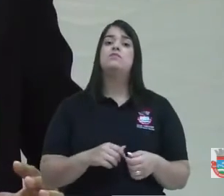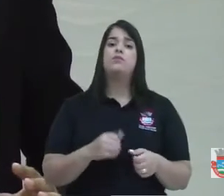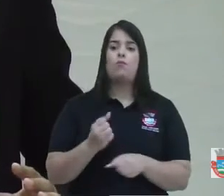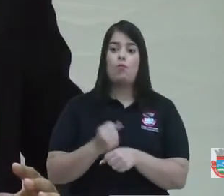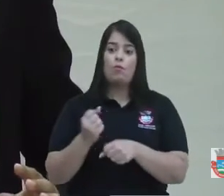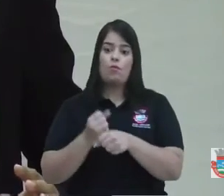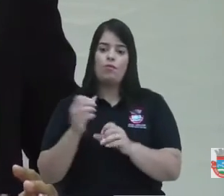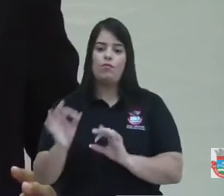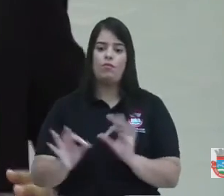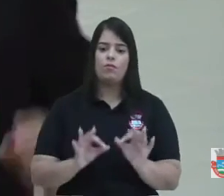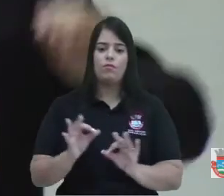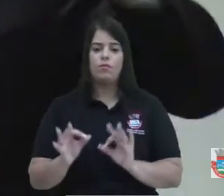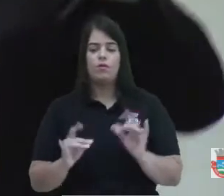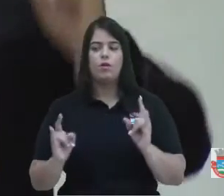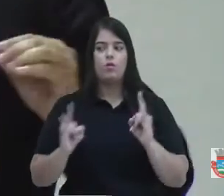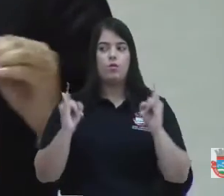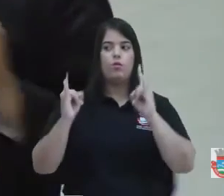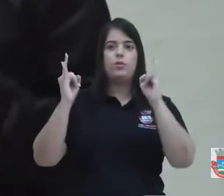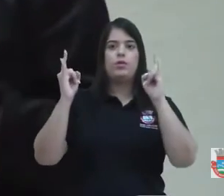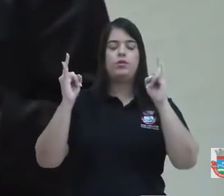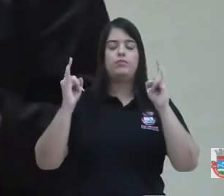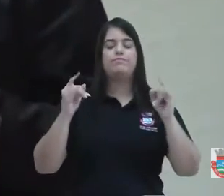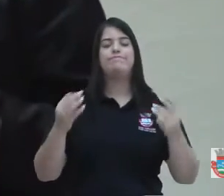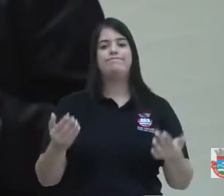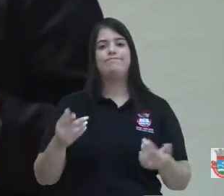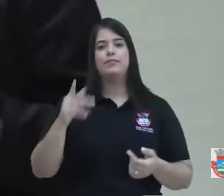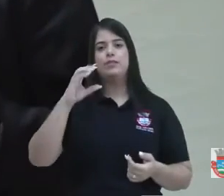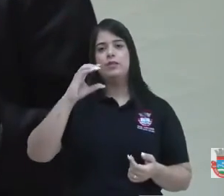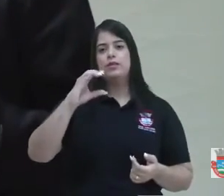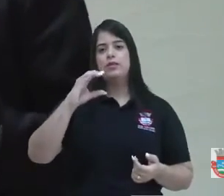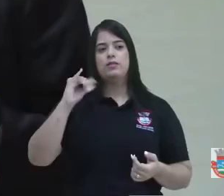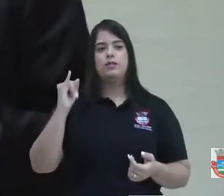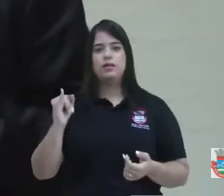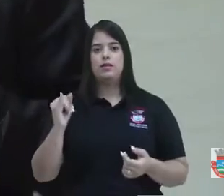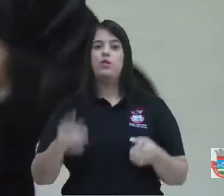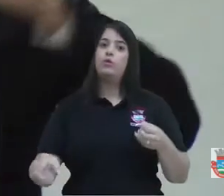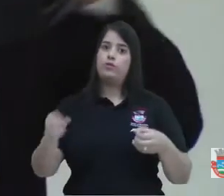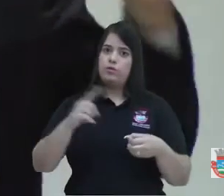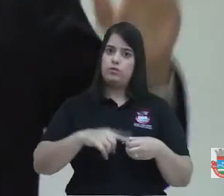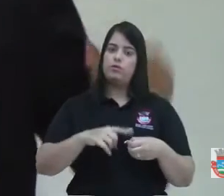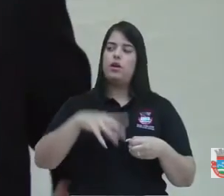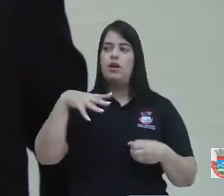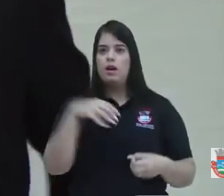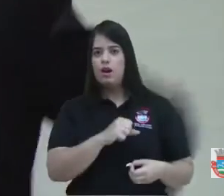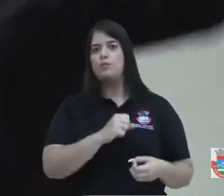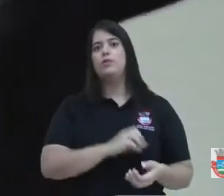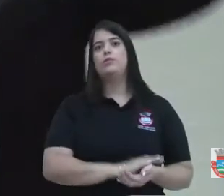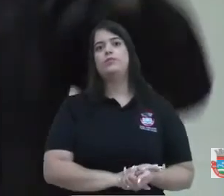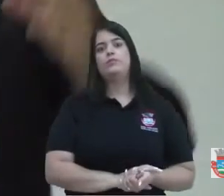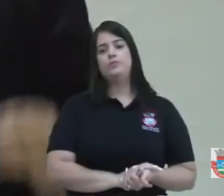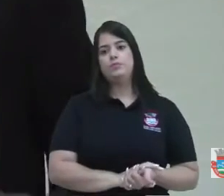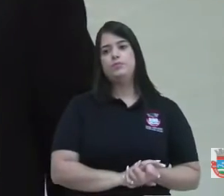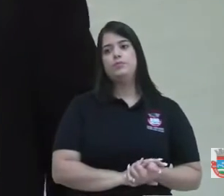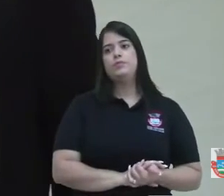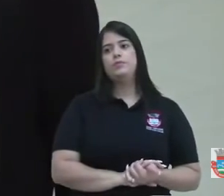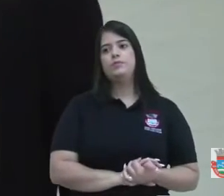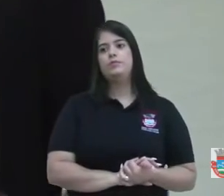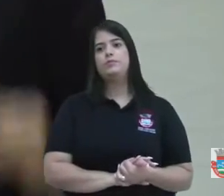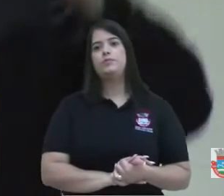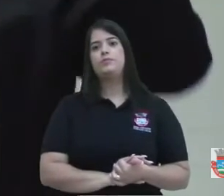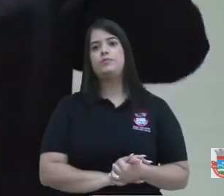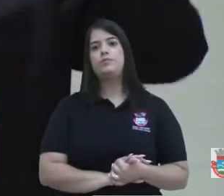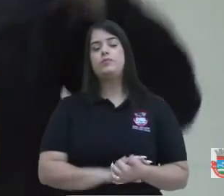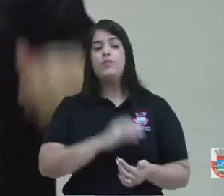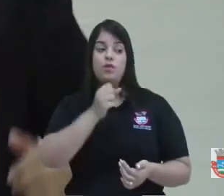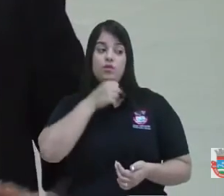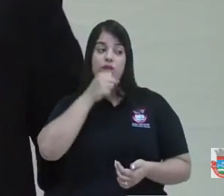reforma o prédio do CCI, mas também retomar o mais rápido possível essas atividades com a nossa terceira idade